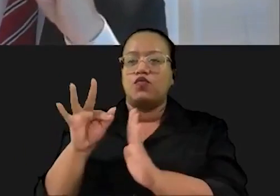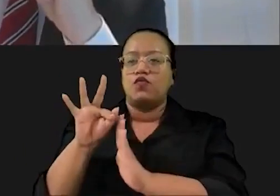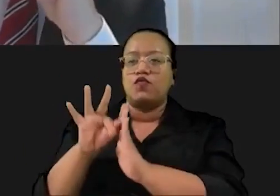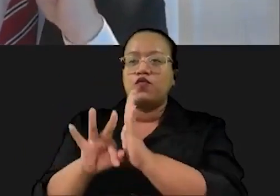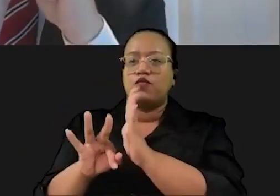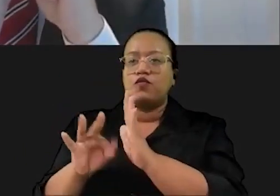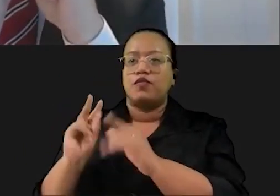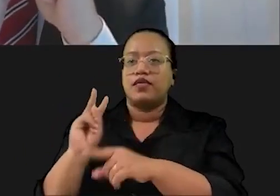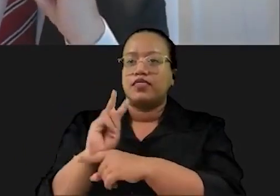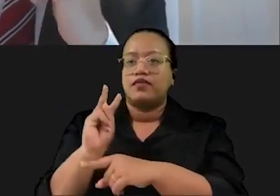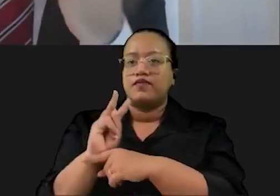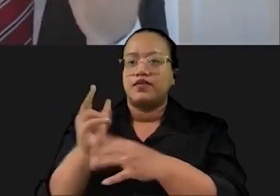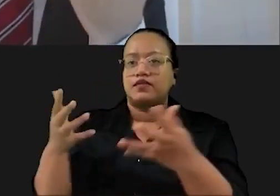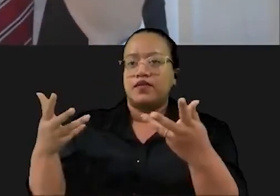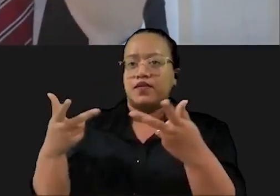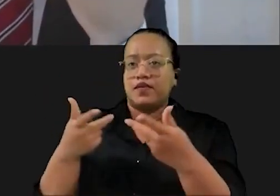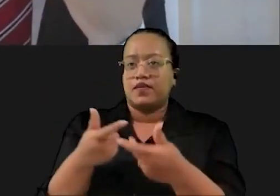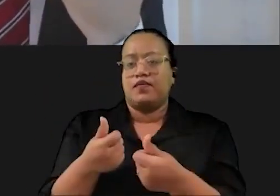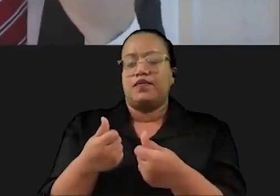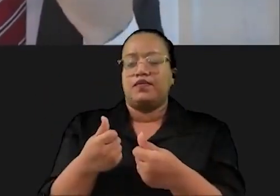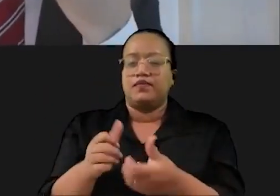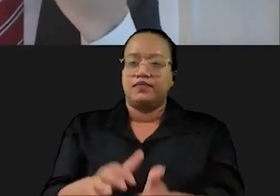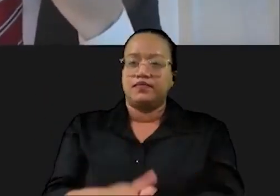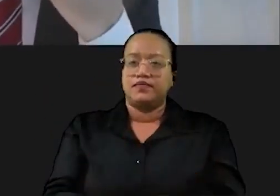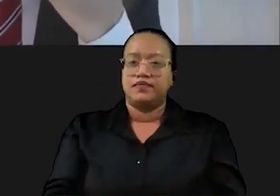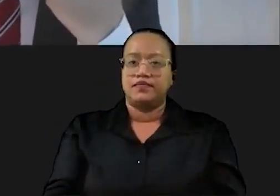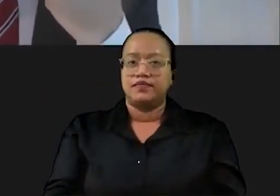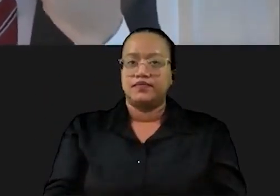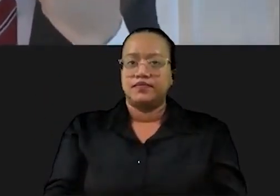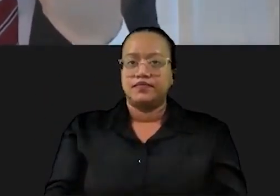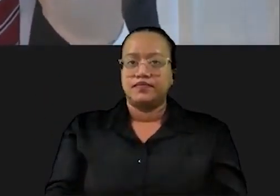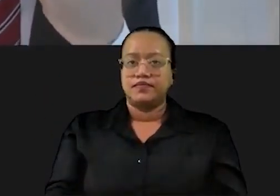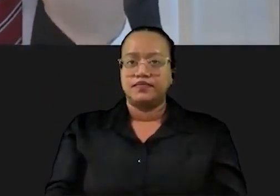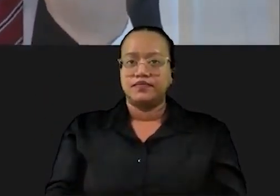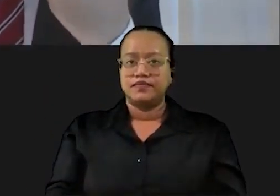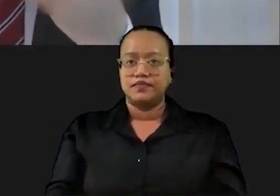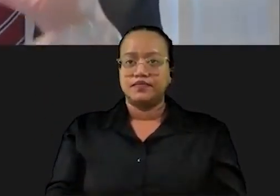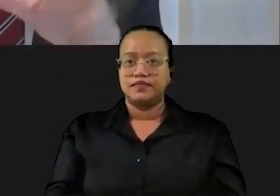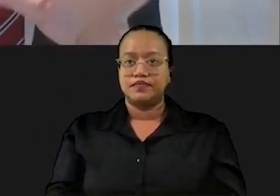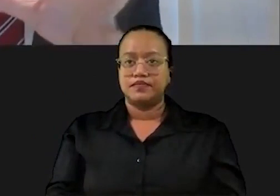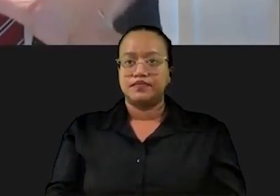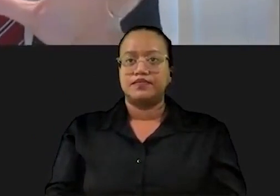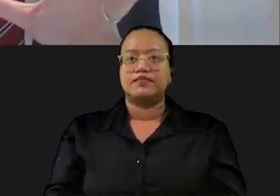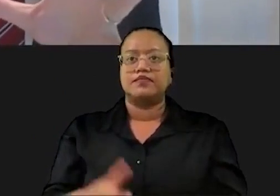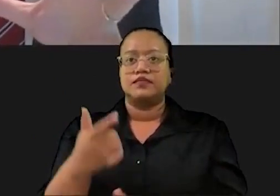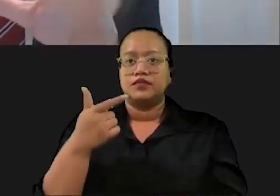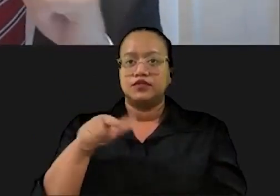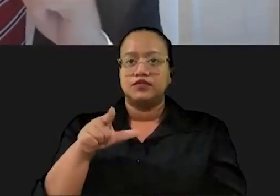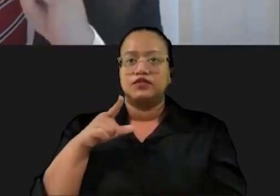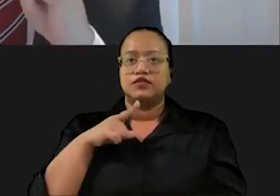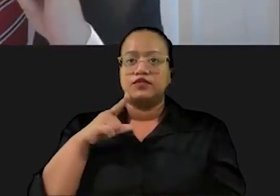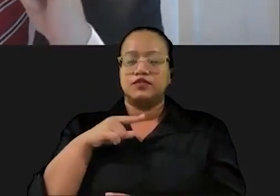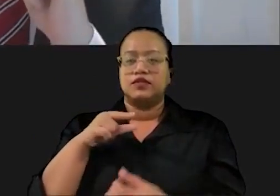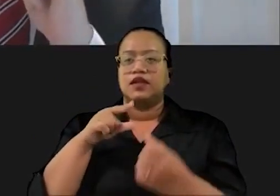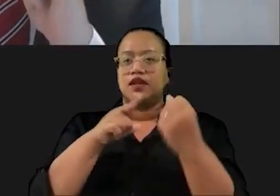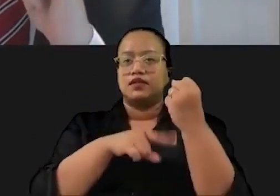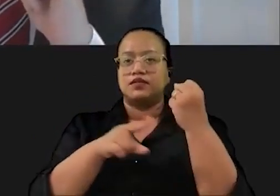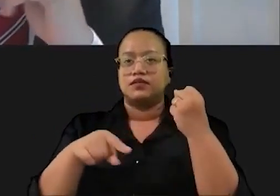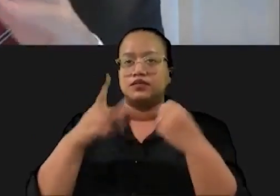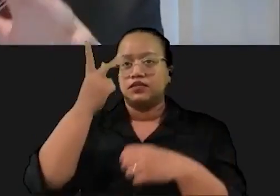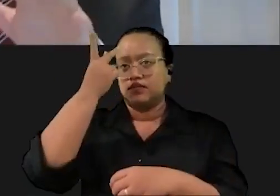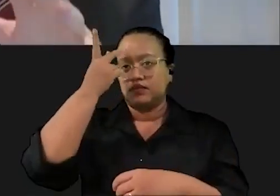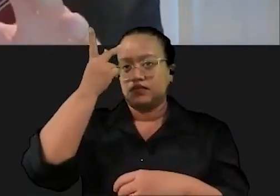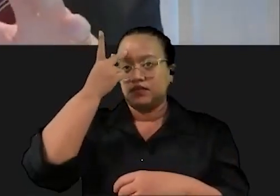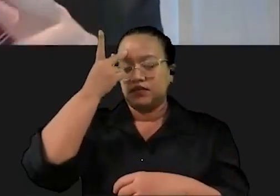caso. De novo, eu tenho as estatísticas aqui do Juizado de São Paulo. A gente, em torno dos elegíveis, a gente está